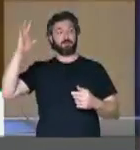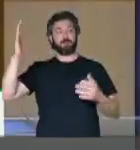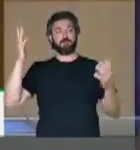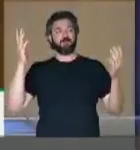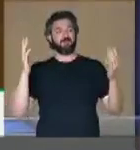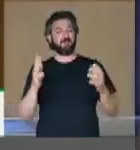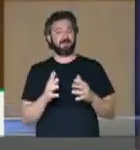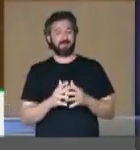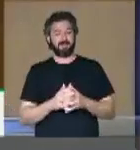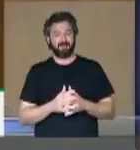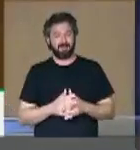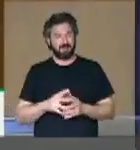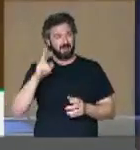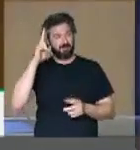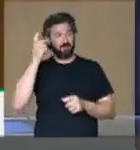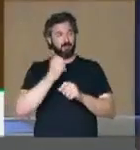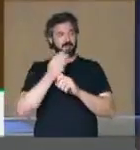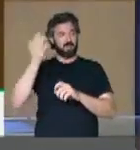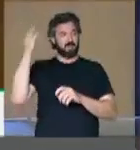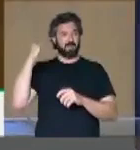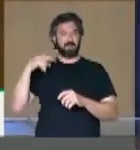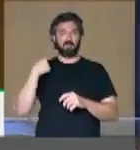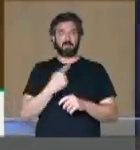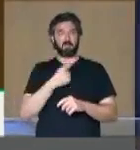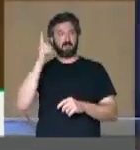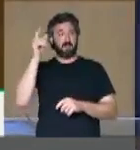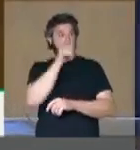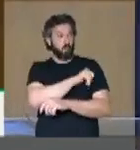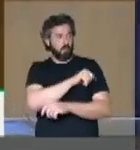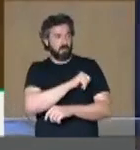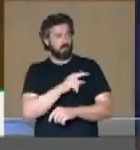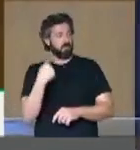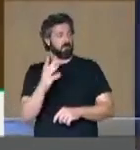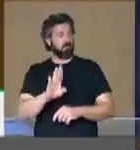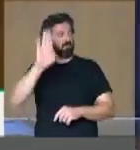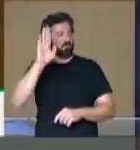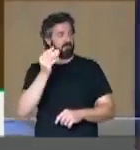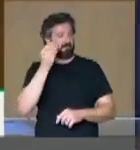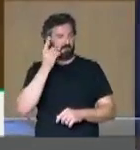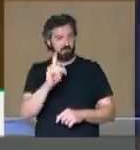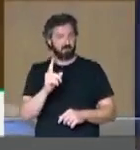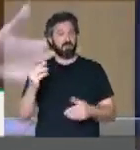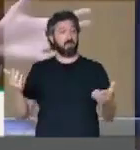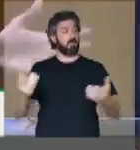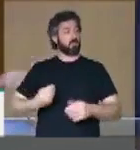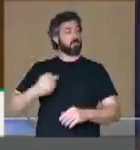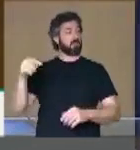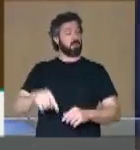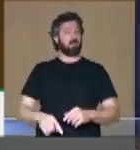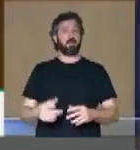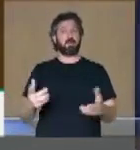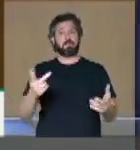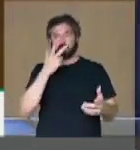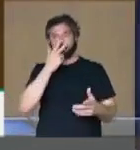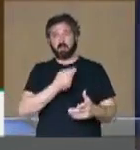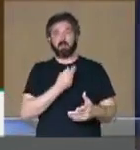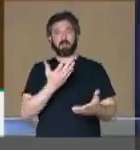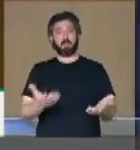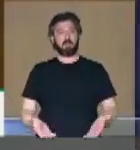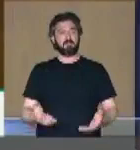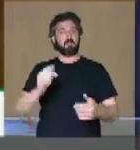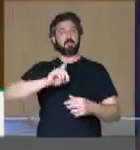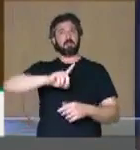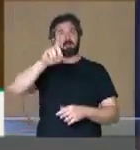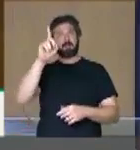Paulo. Quando você lembrou, há 2 anos atrás, a gente em Copacabana, a gente nem era candidato. E estamos aqui e quis o destino, quis